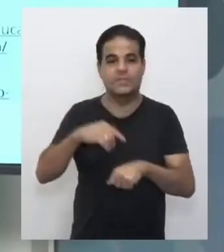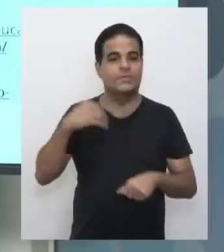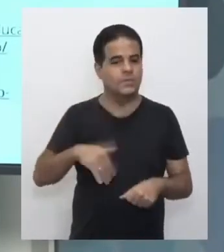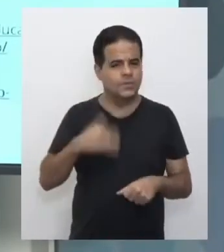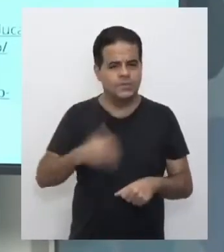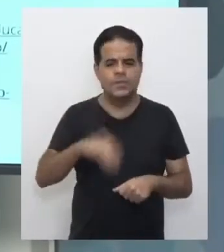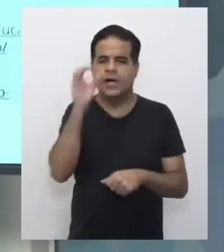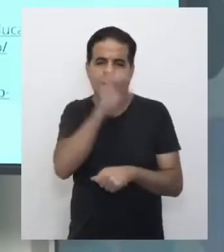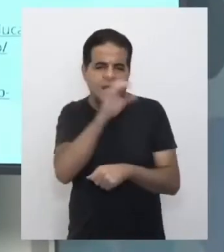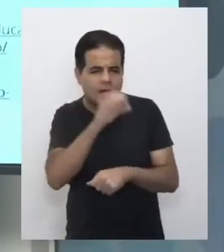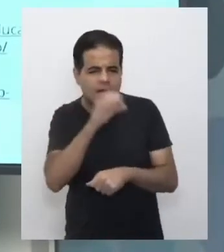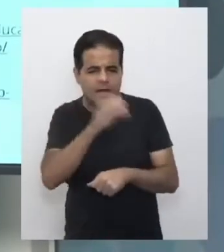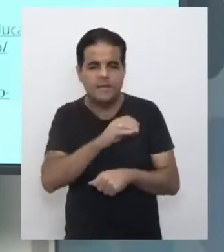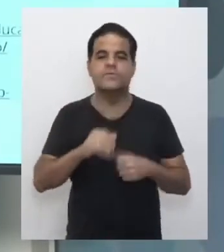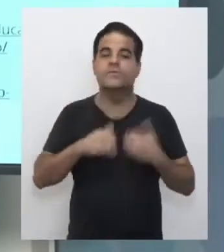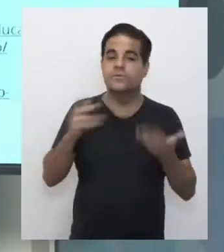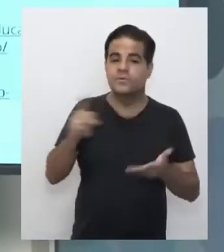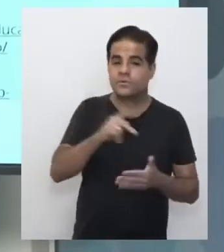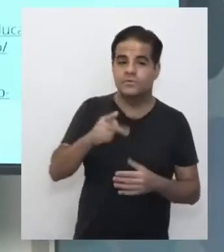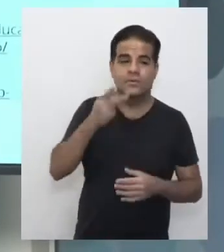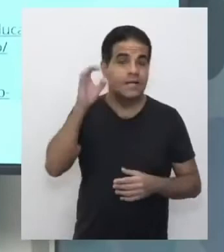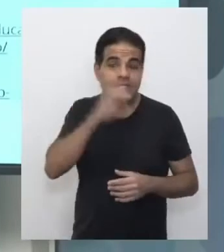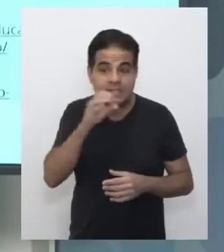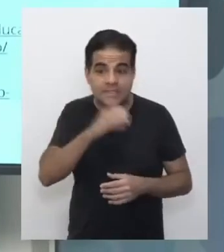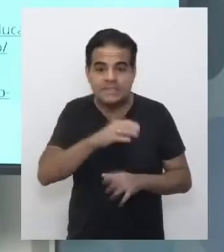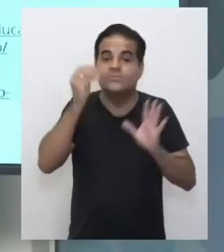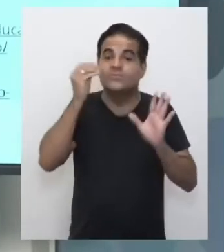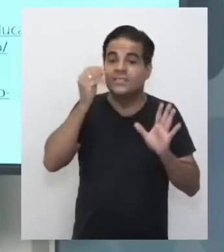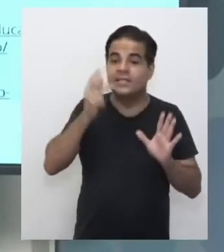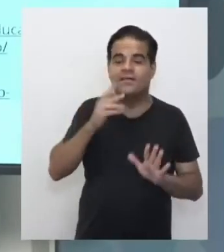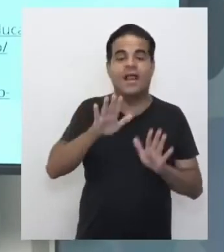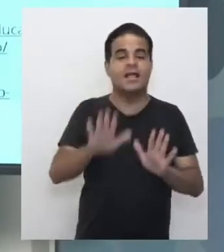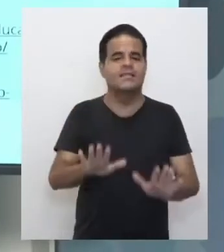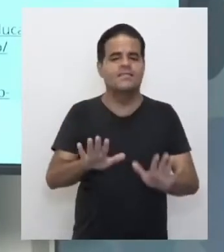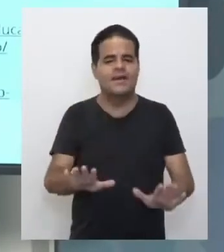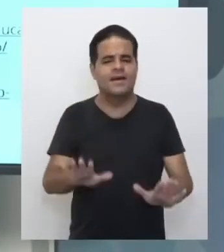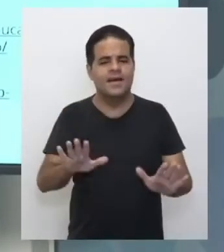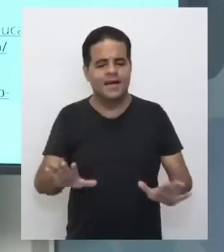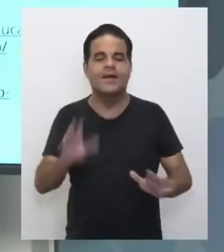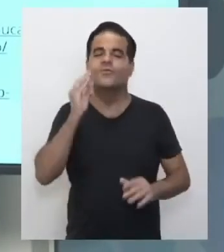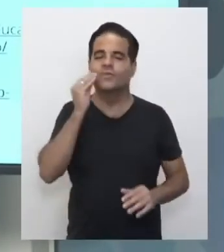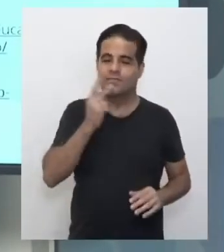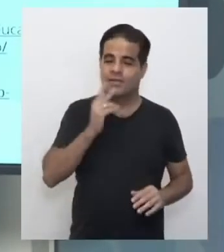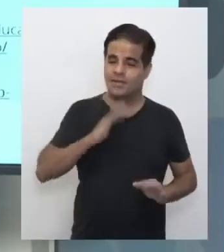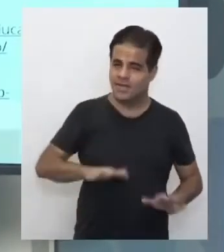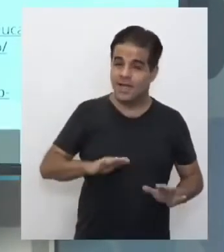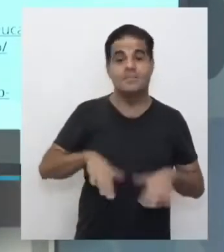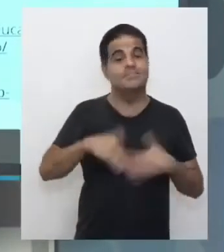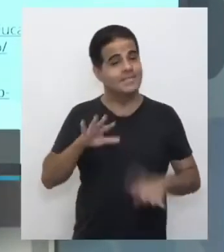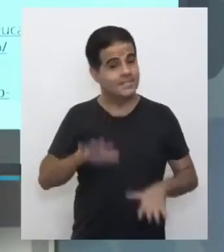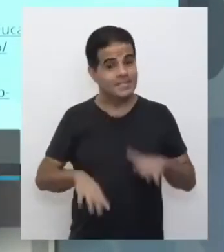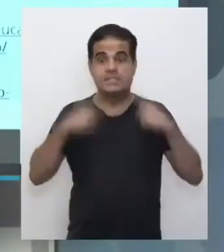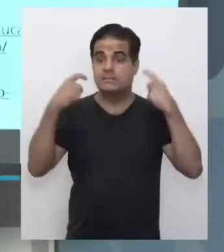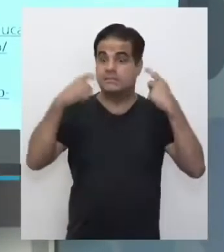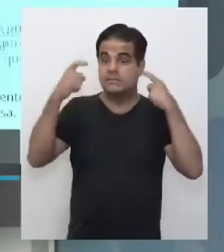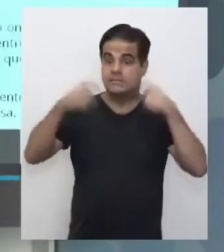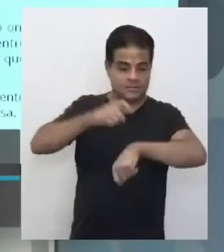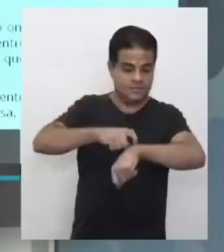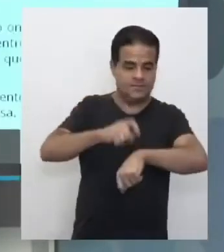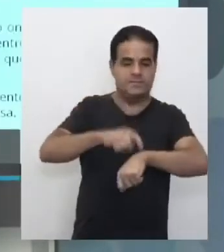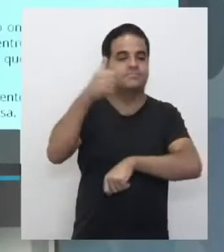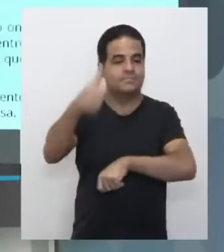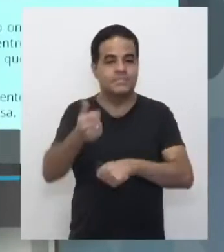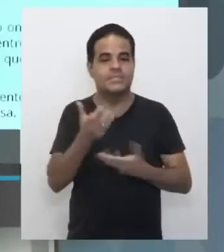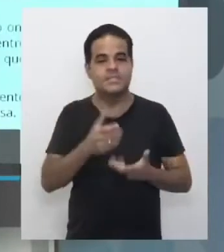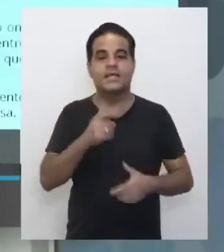muito rápido. Então, o pessoal fala, professor, está falando muito rápido. Vou tentar falar mais devagar, porém, às vezes a gente fica preocupado aí com o tempo, certo? A gente